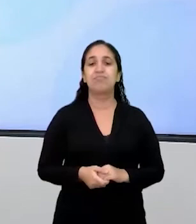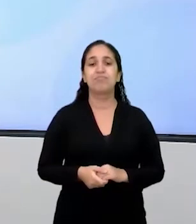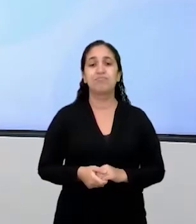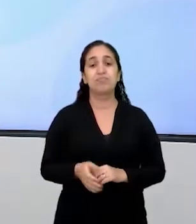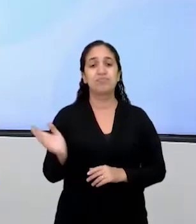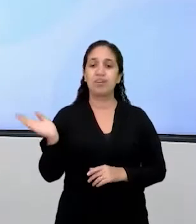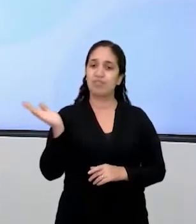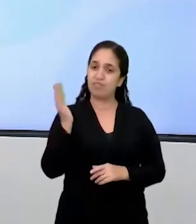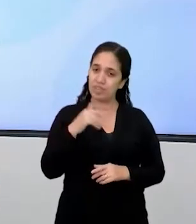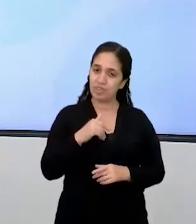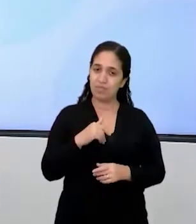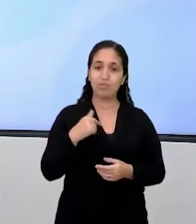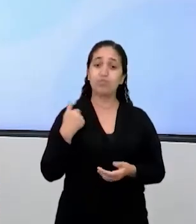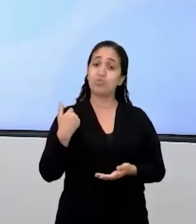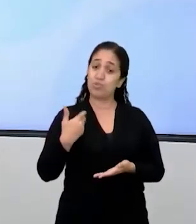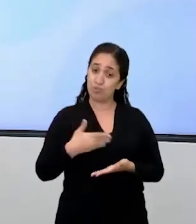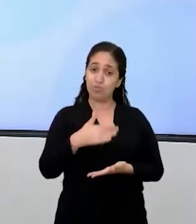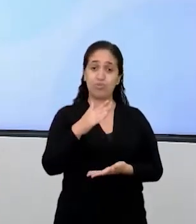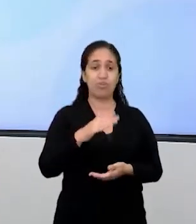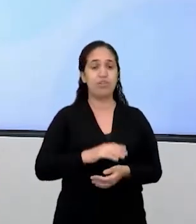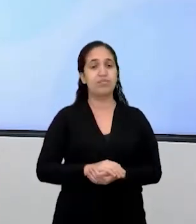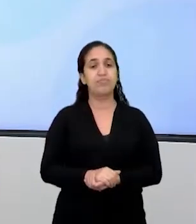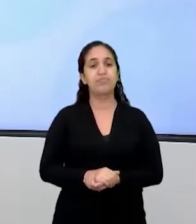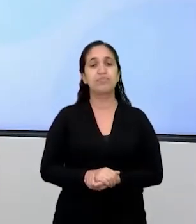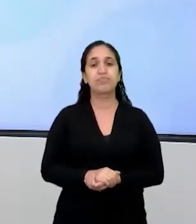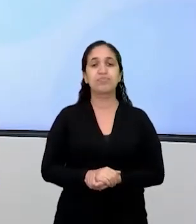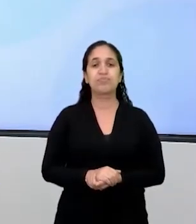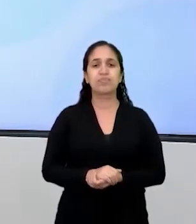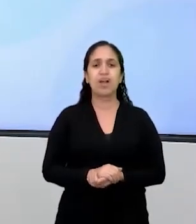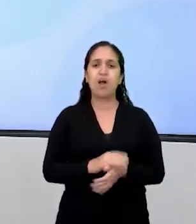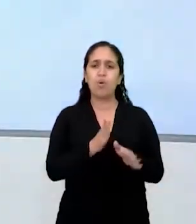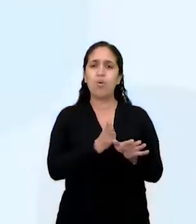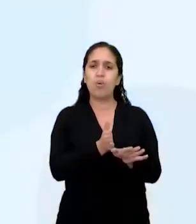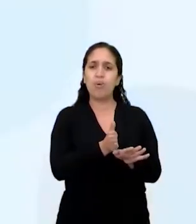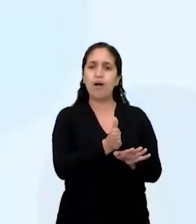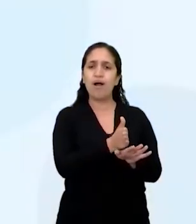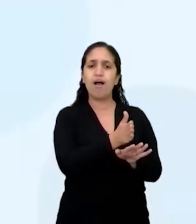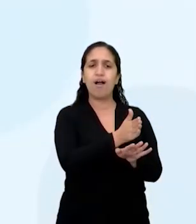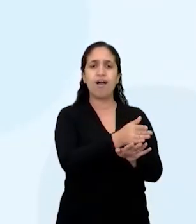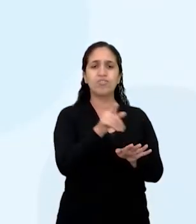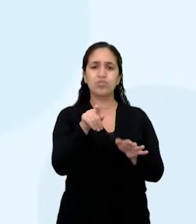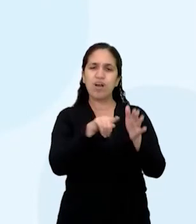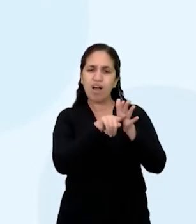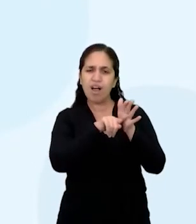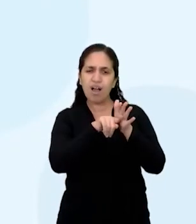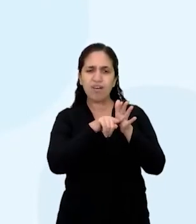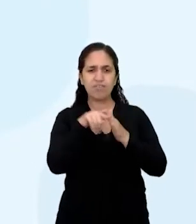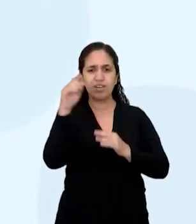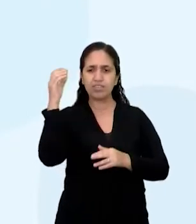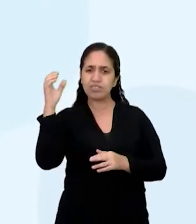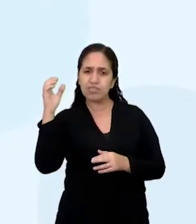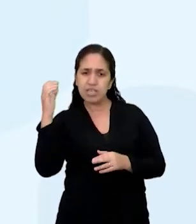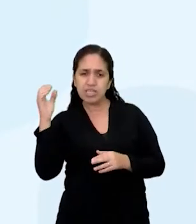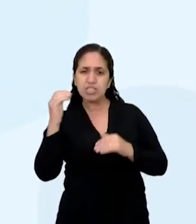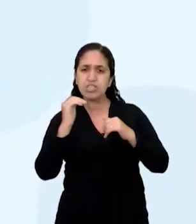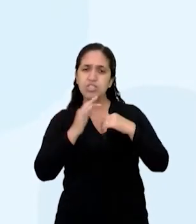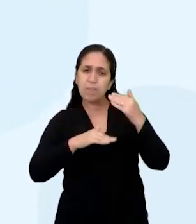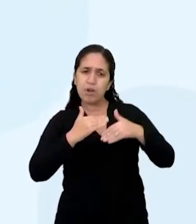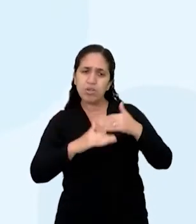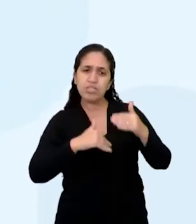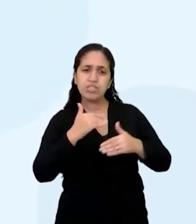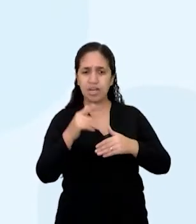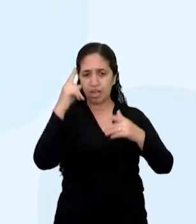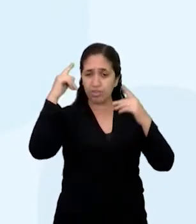lá, vamos prosseguir aqui. O nosso eixo estruturante é de investigação científica e